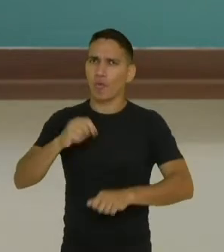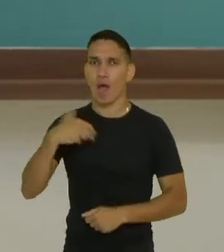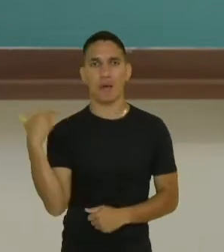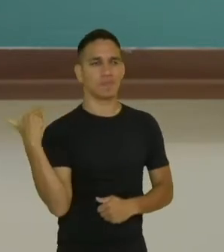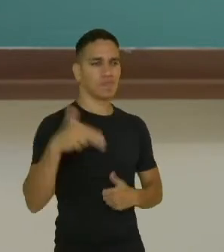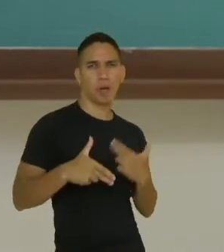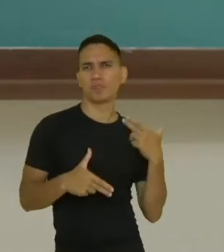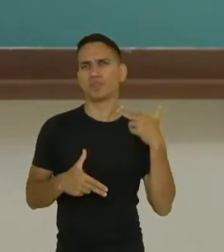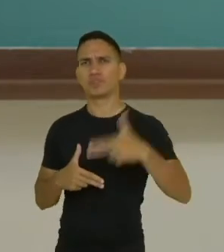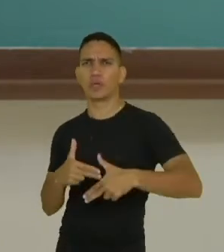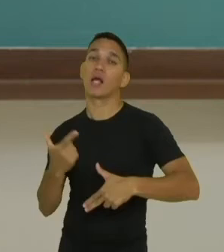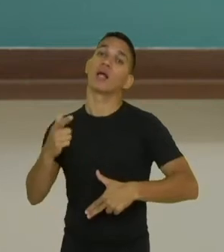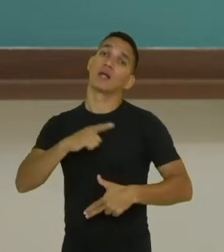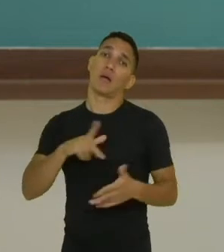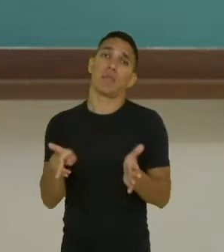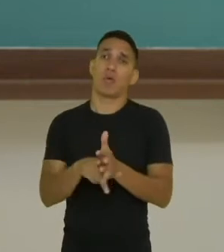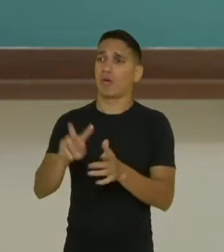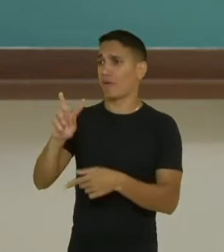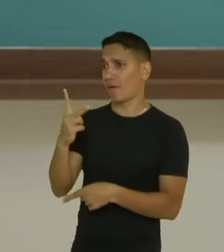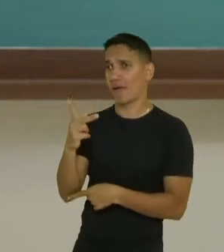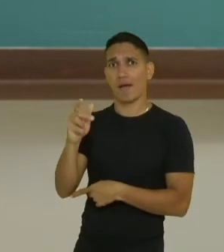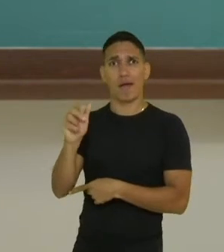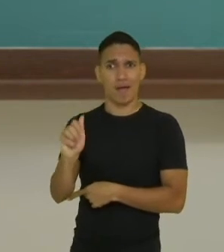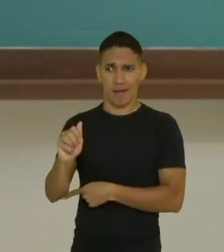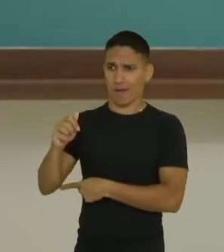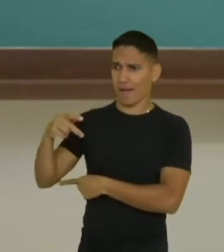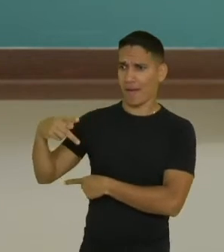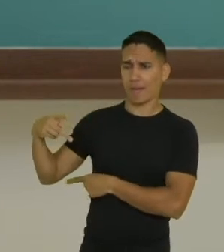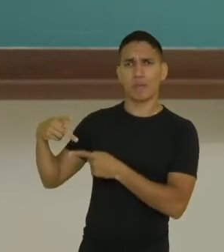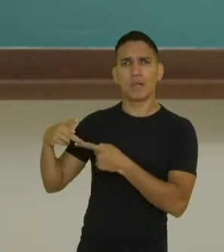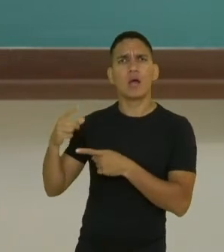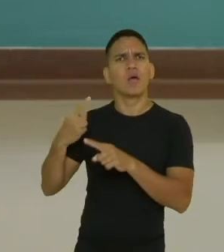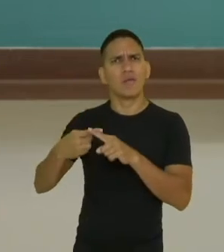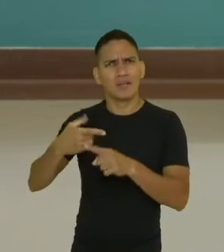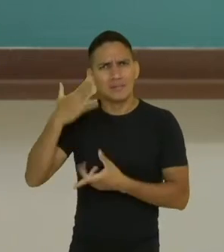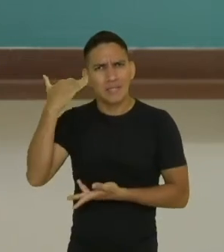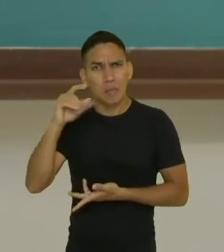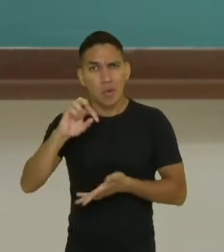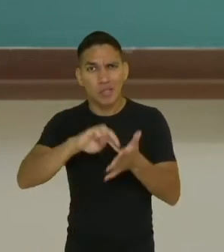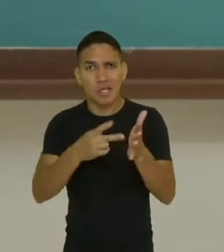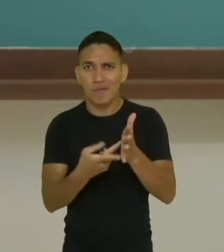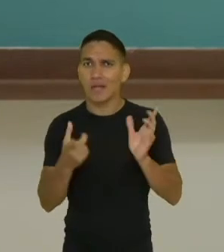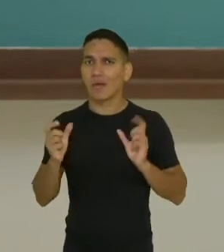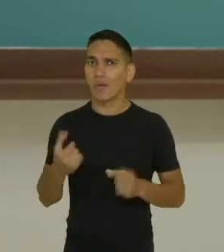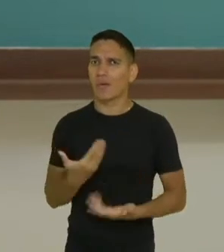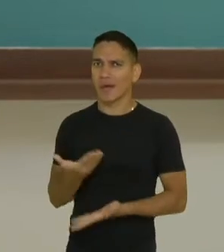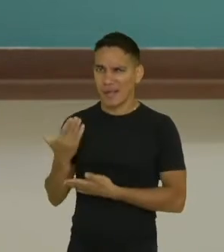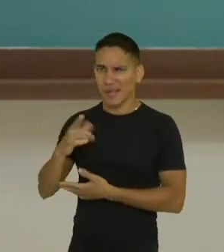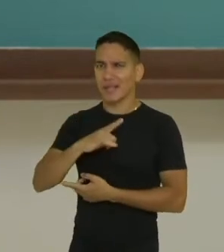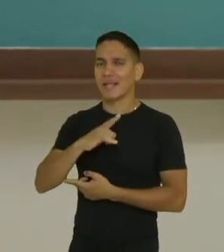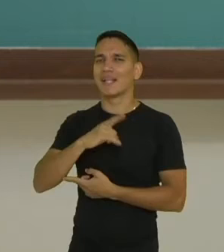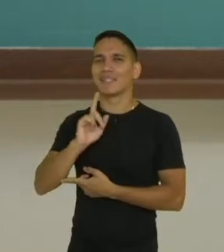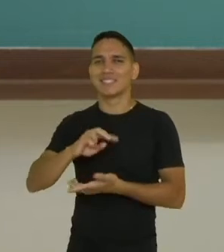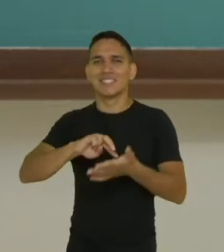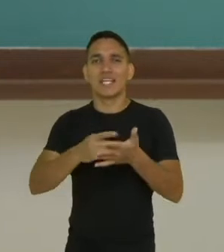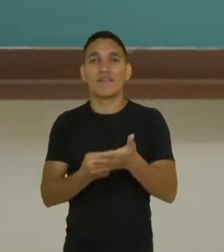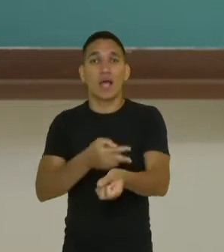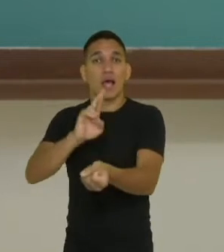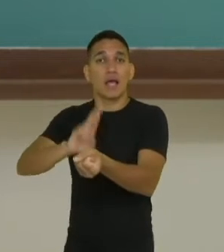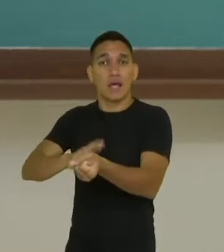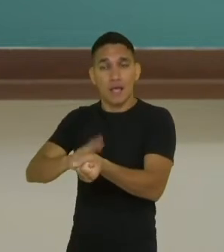rap tem o nome de rap. Você sabe o que significa rap? Rhythm and Poetry, ritmo